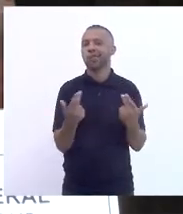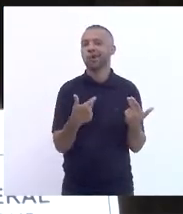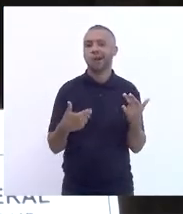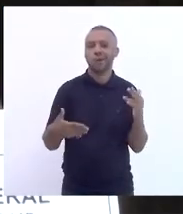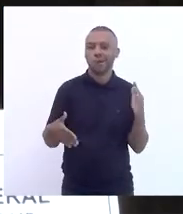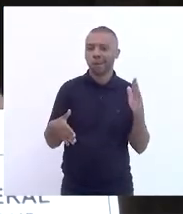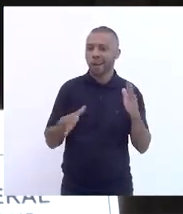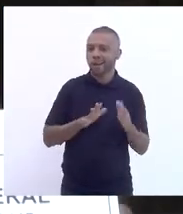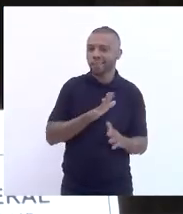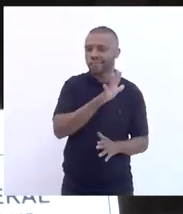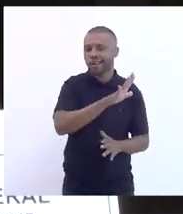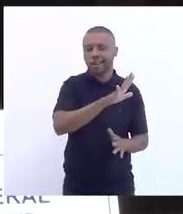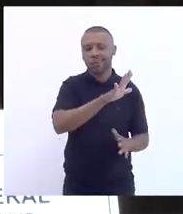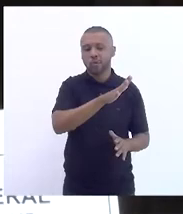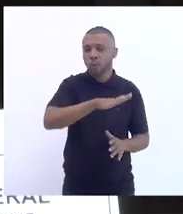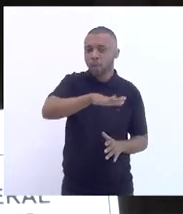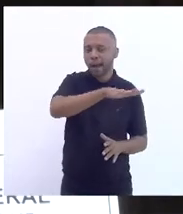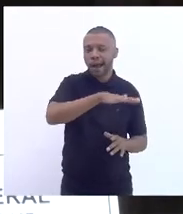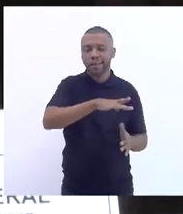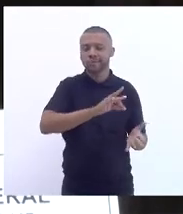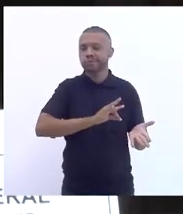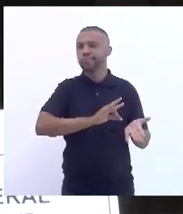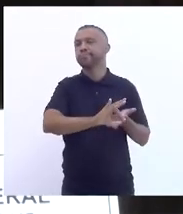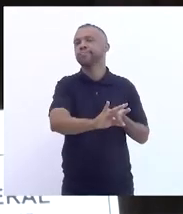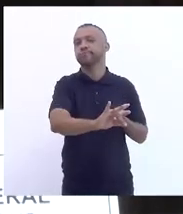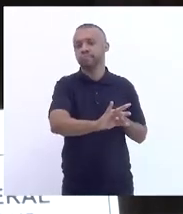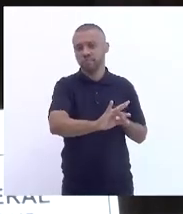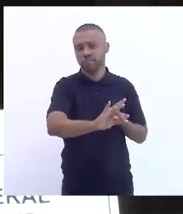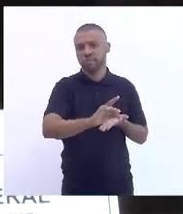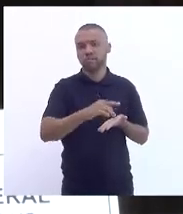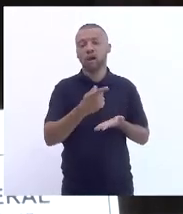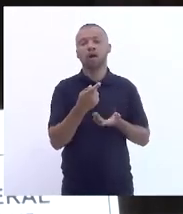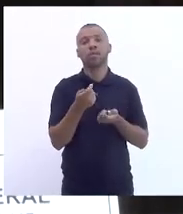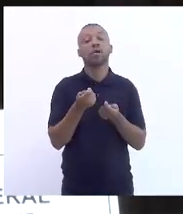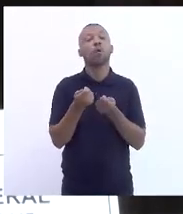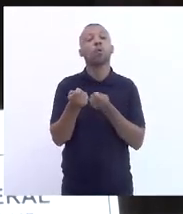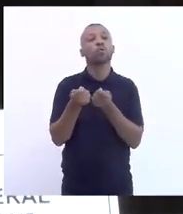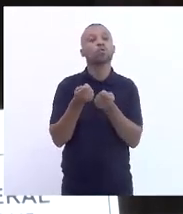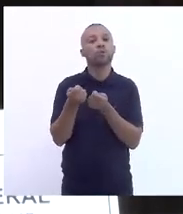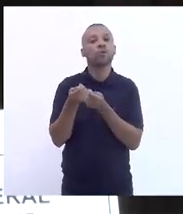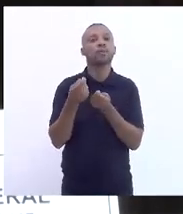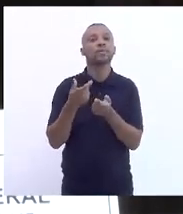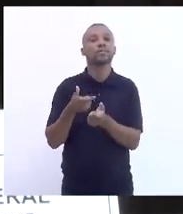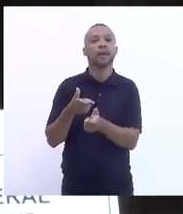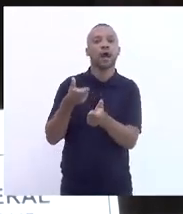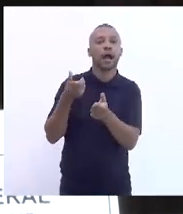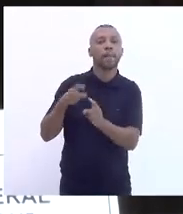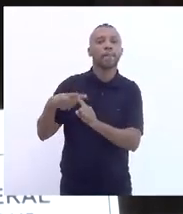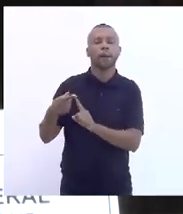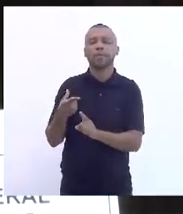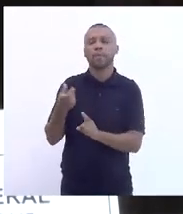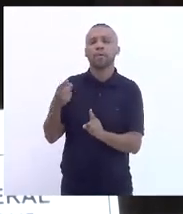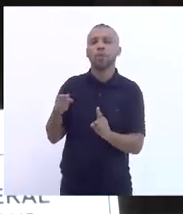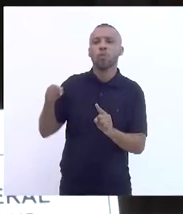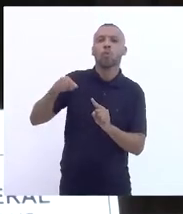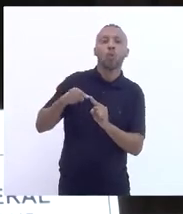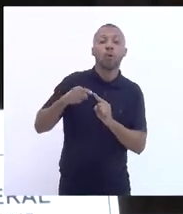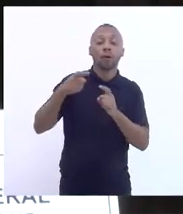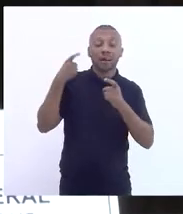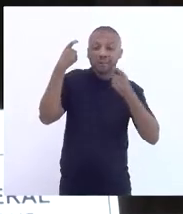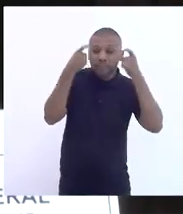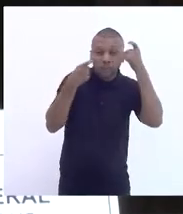inimigo entendeu da favela como território inimigo a gente não tem o controle de armas e munições porque isso que a gente tem que estar se preocupando